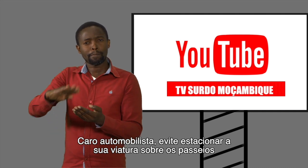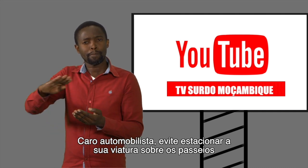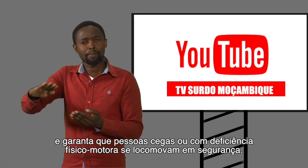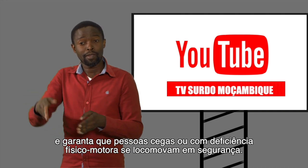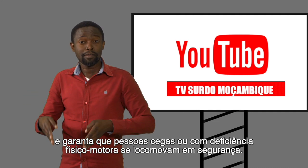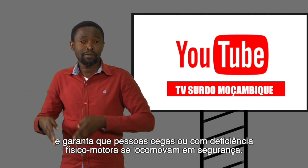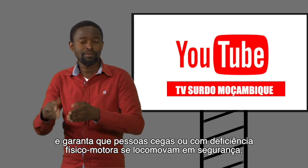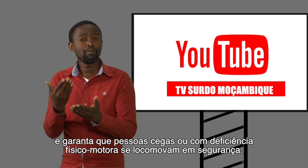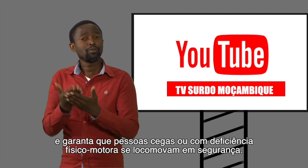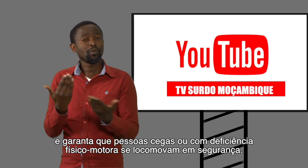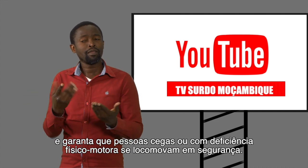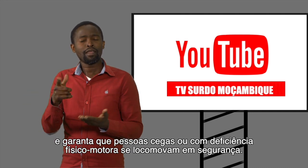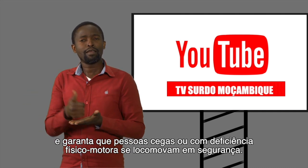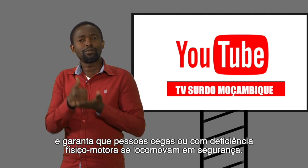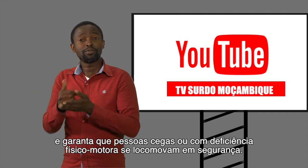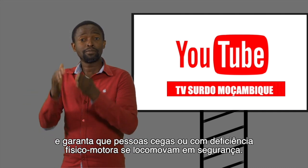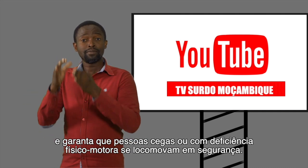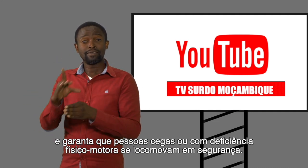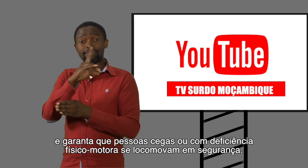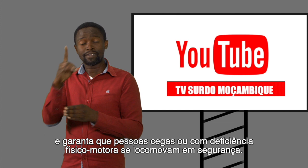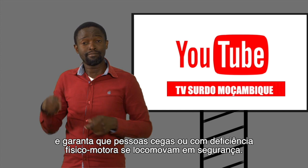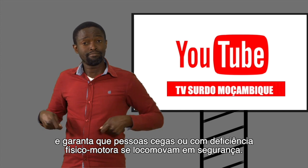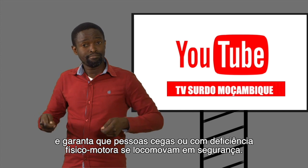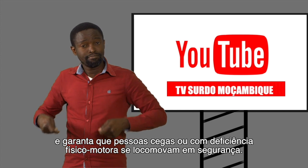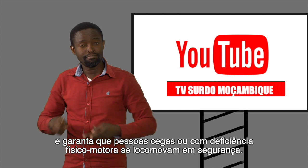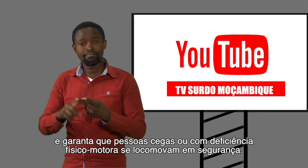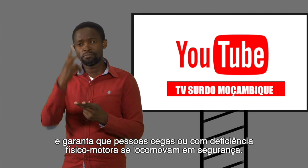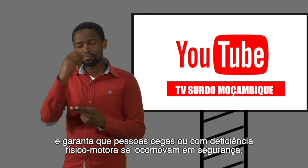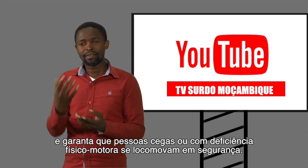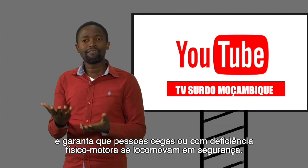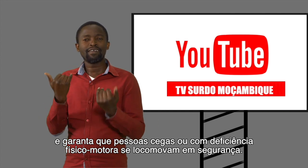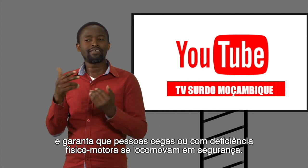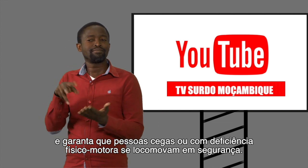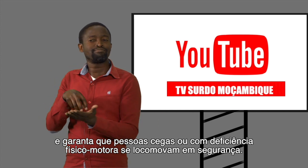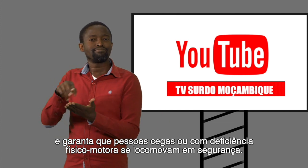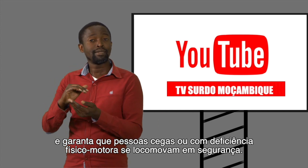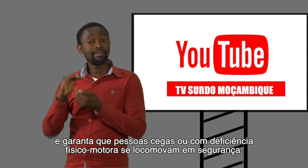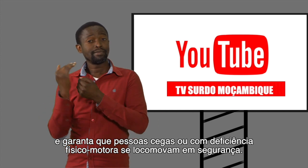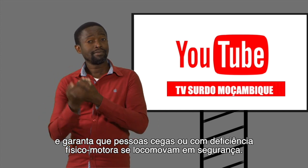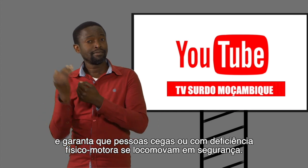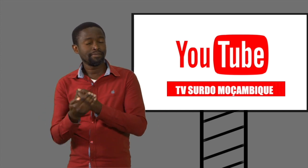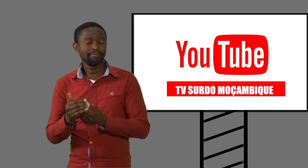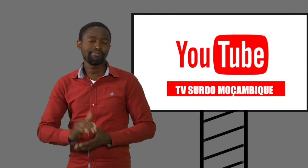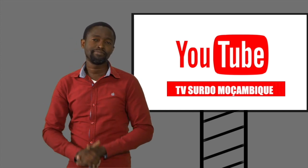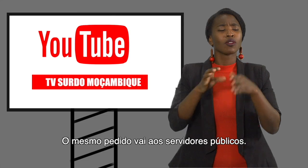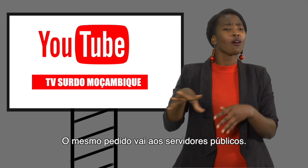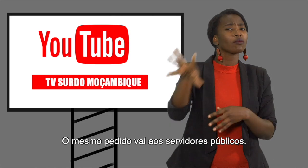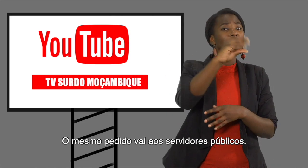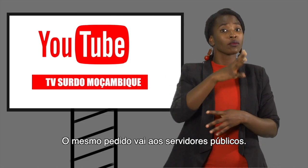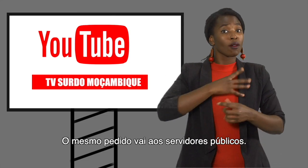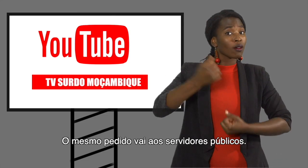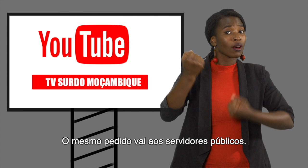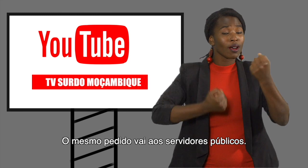os passeios e garanta que pessoas cegas ou com deficiência físico-motora se locomovam em insegurança.